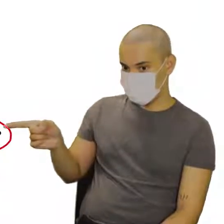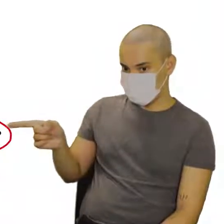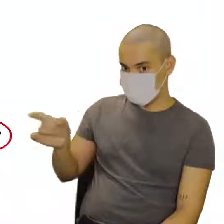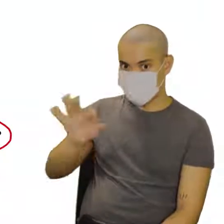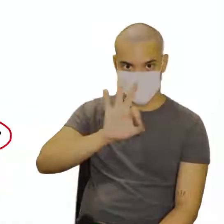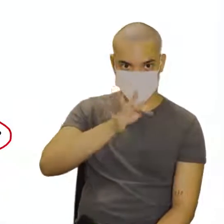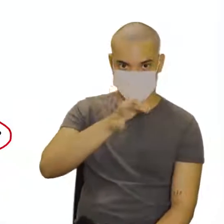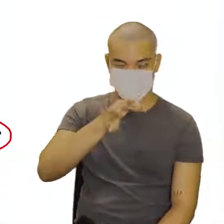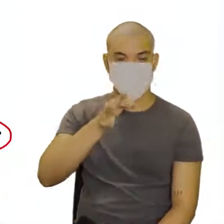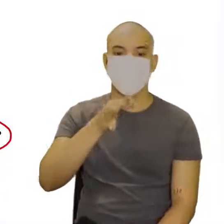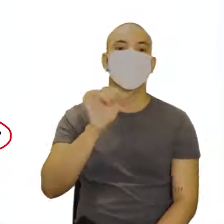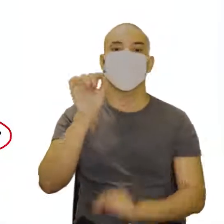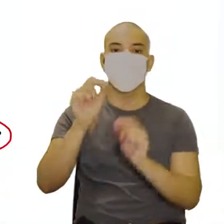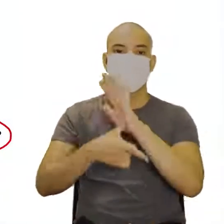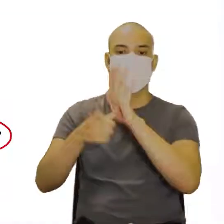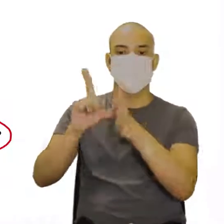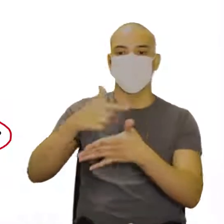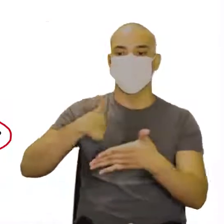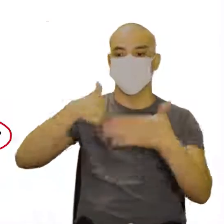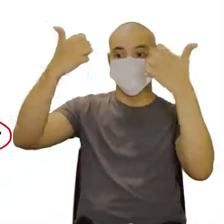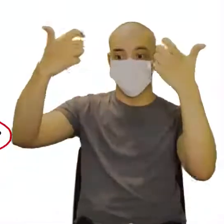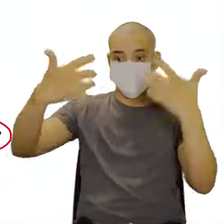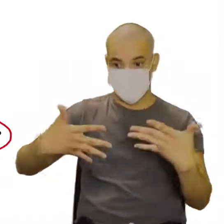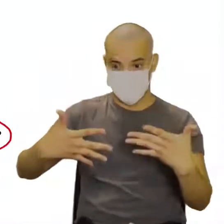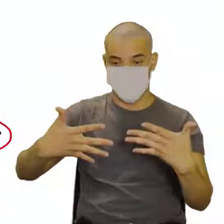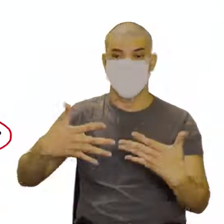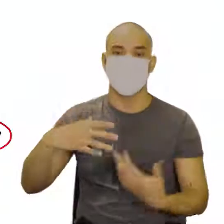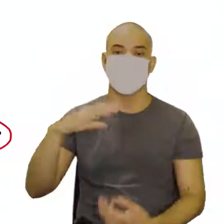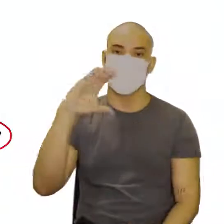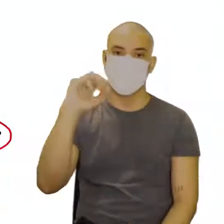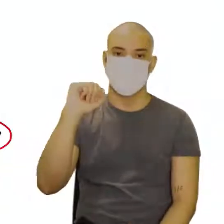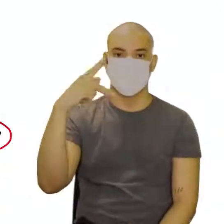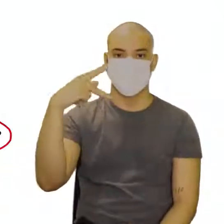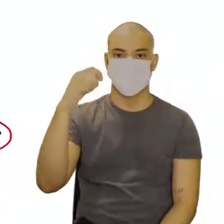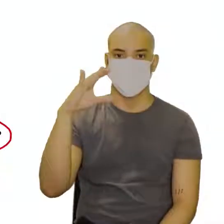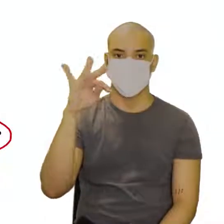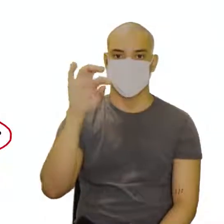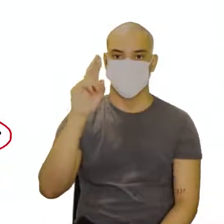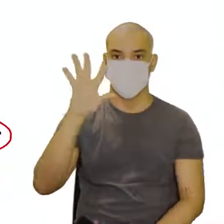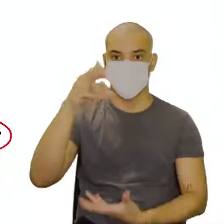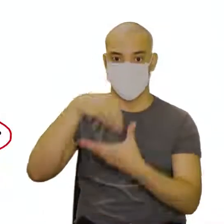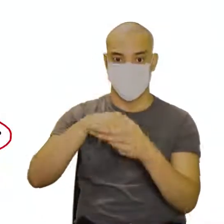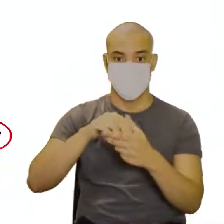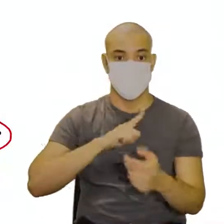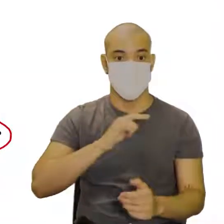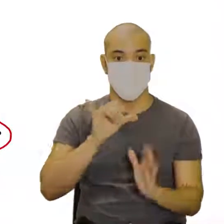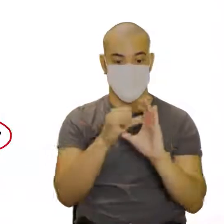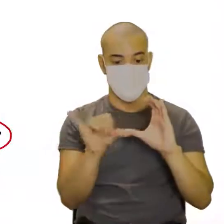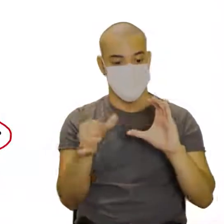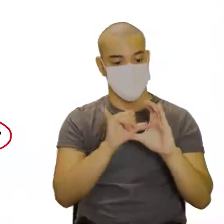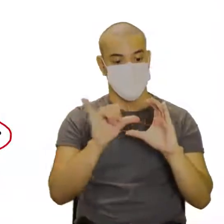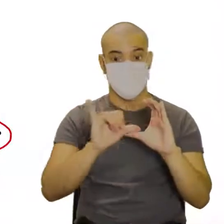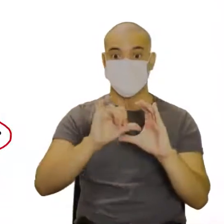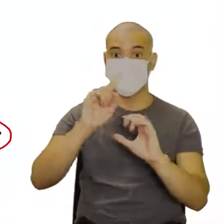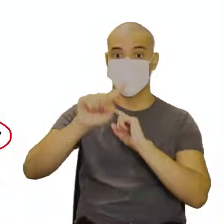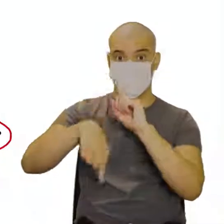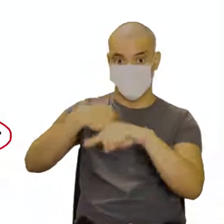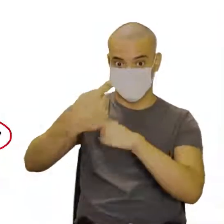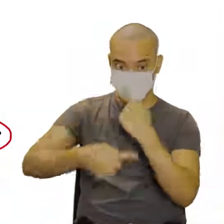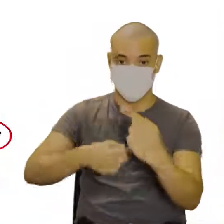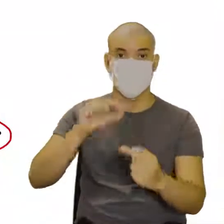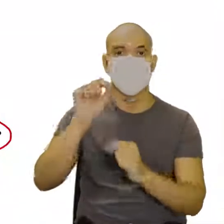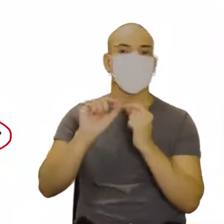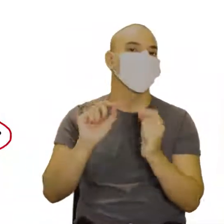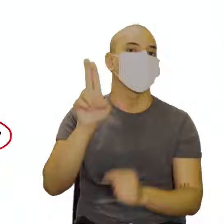então. O que eu falei para vocês? Bom, o capacitor, ele armazena carga elétrica e depois essa carga é